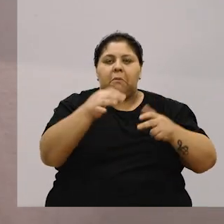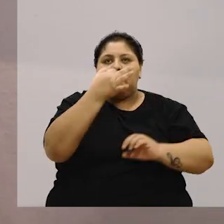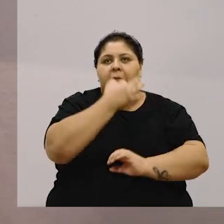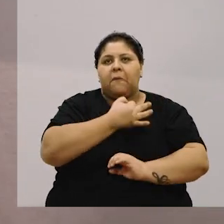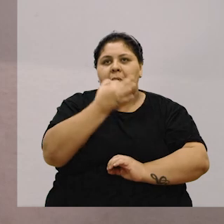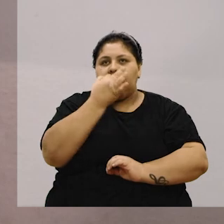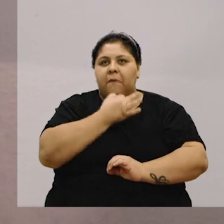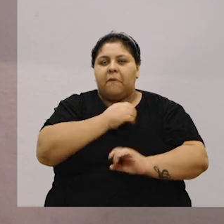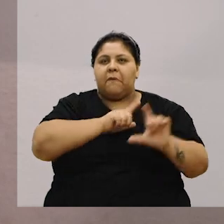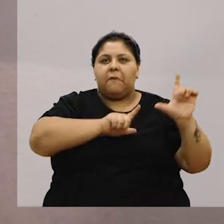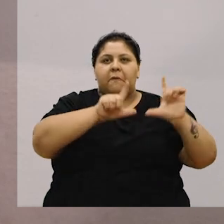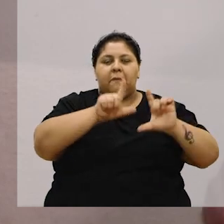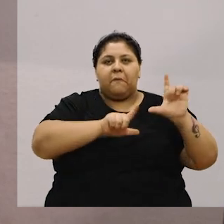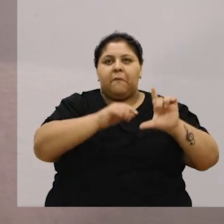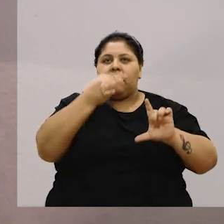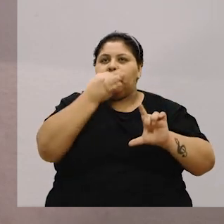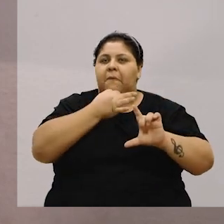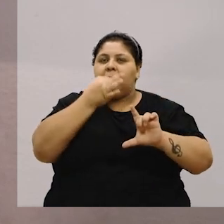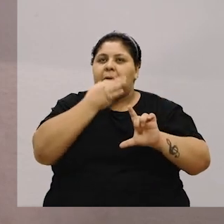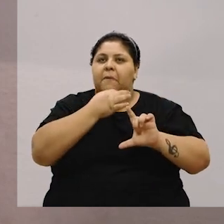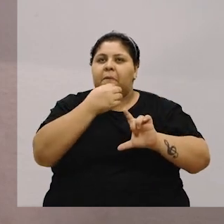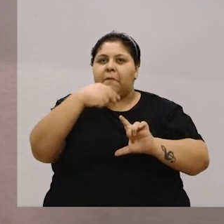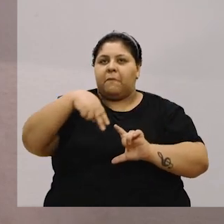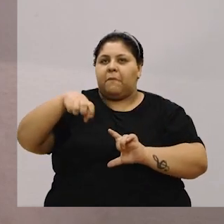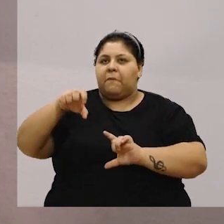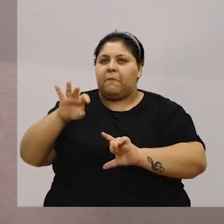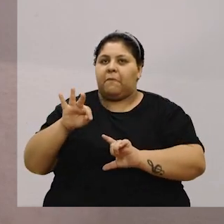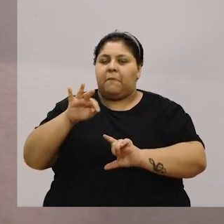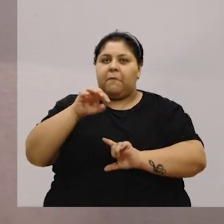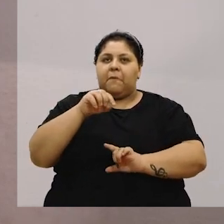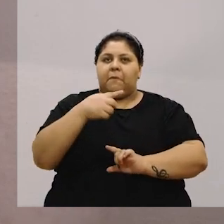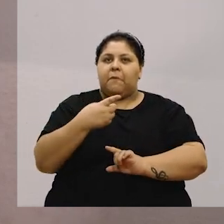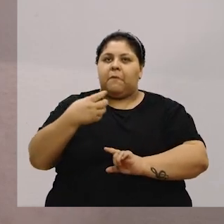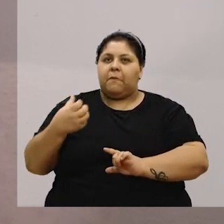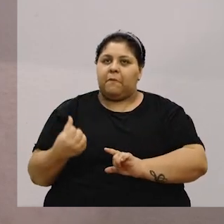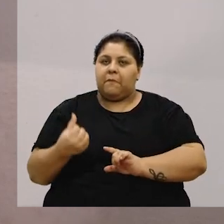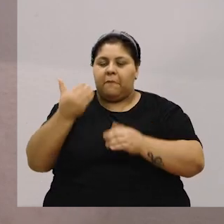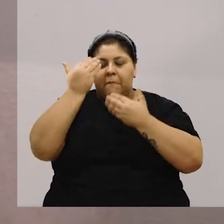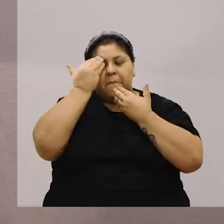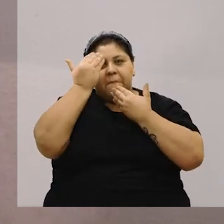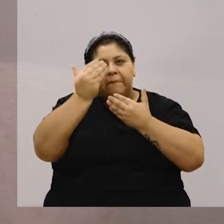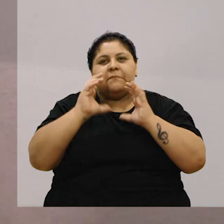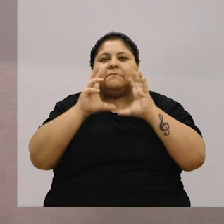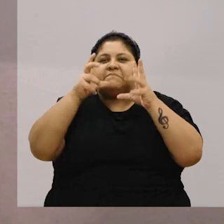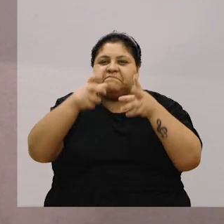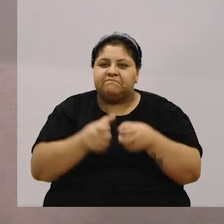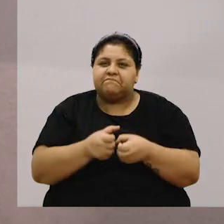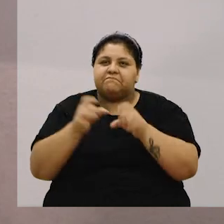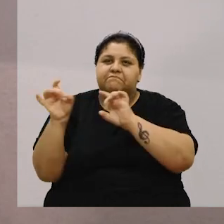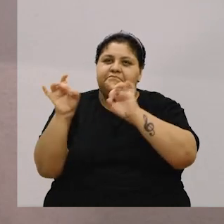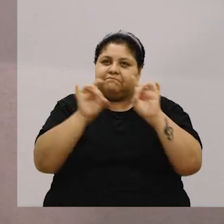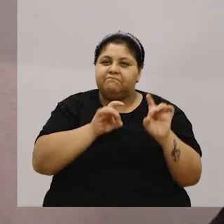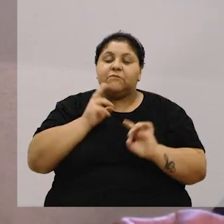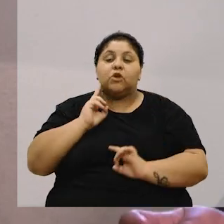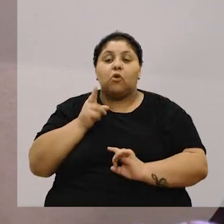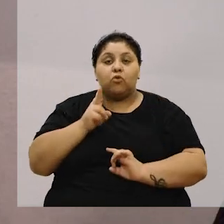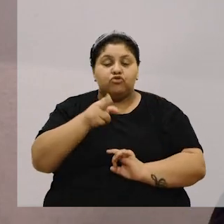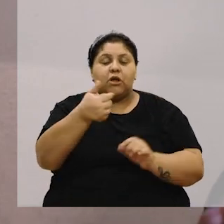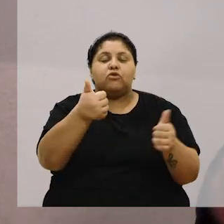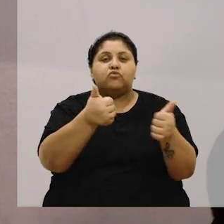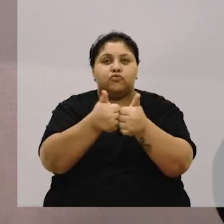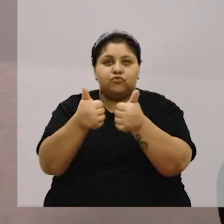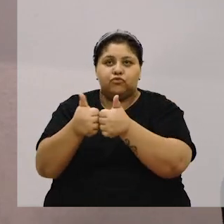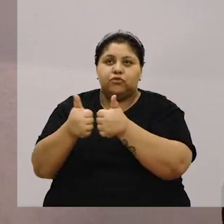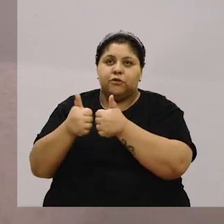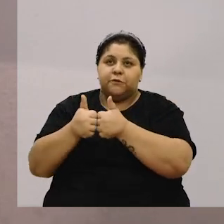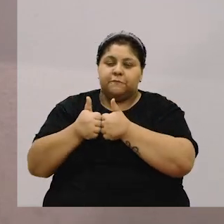canal do Legislativo Caxiense, a TV Câmara Caxias, canal 16 da Claro Net. Obrigado a todos vocês